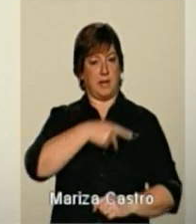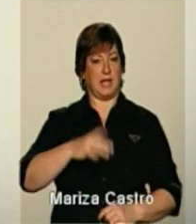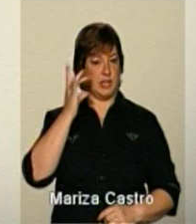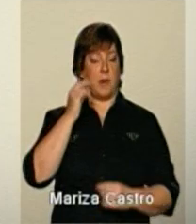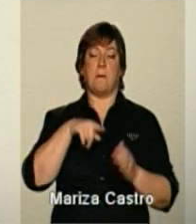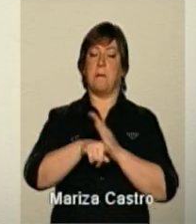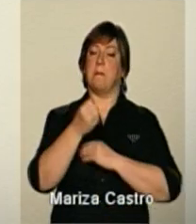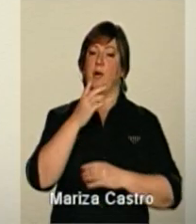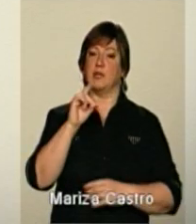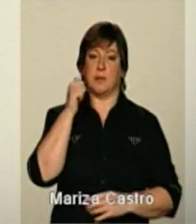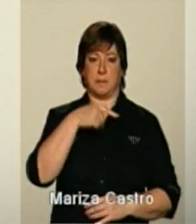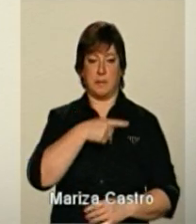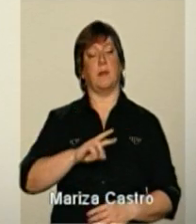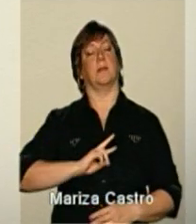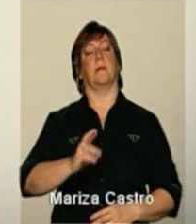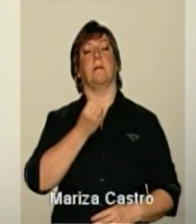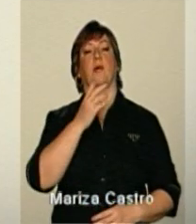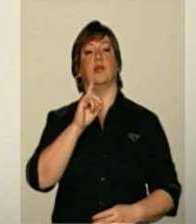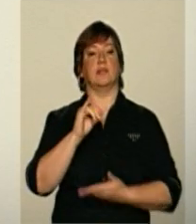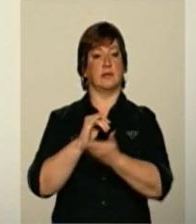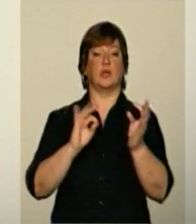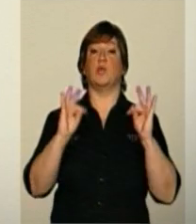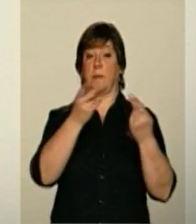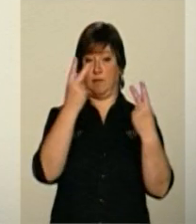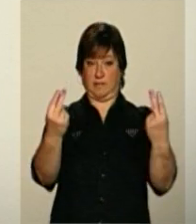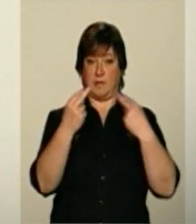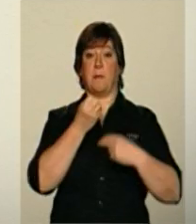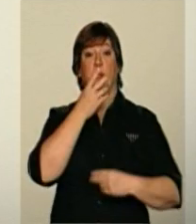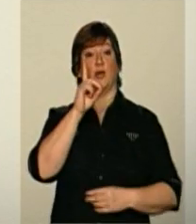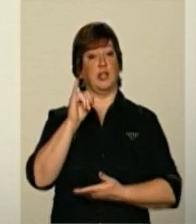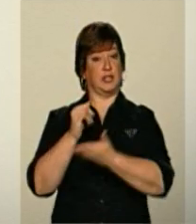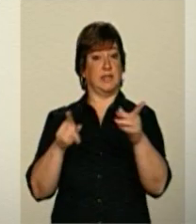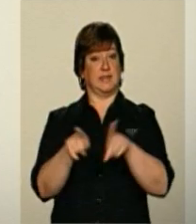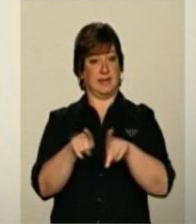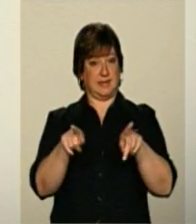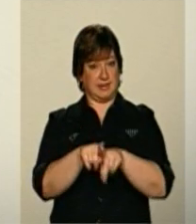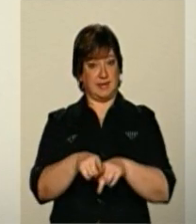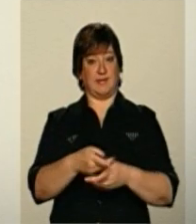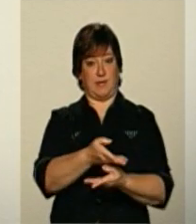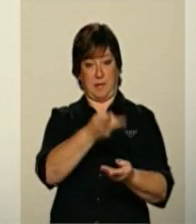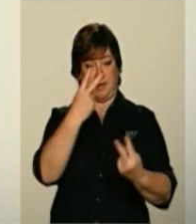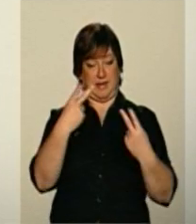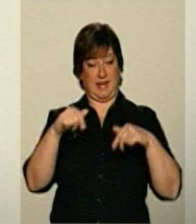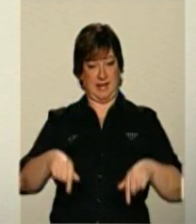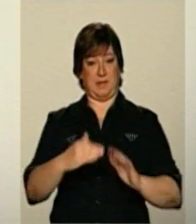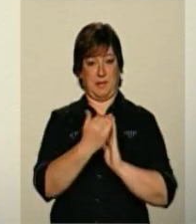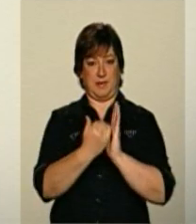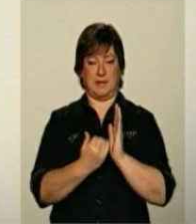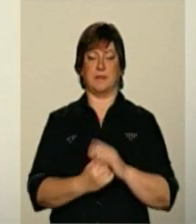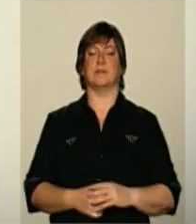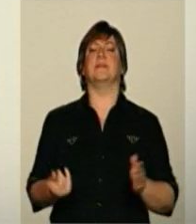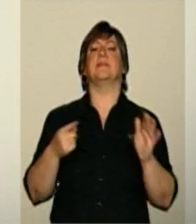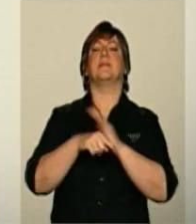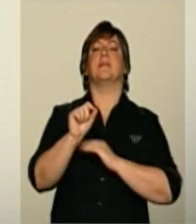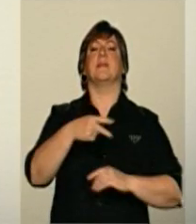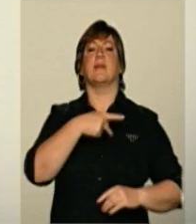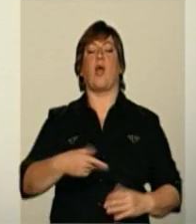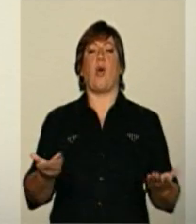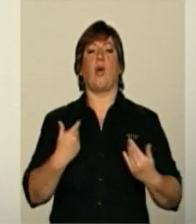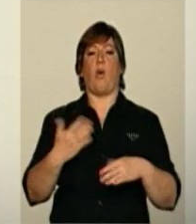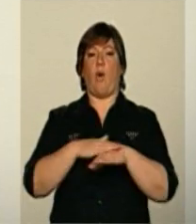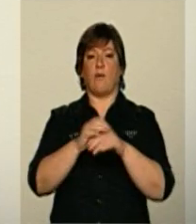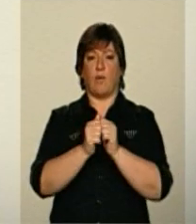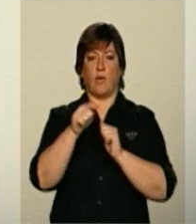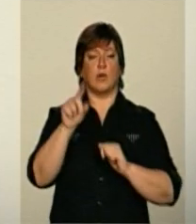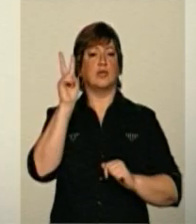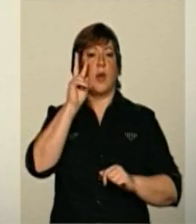Bom dia presidenta Bom dia Luciano e bom dia para você ouvinte que nos acompanha aqui no café presidenta Hoje eu queria conversar com a senhora sobre